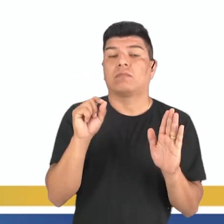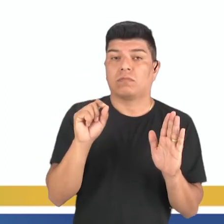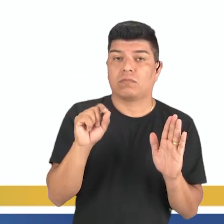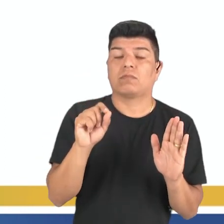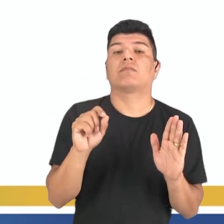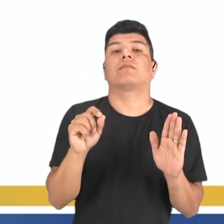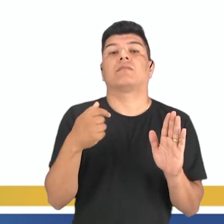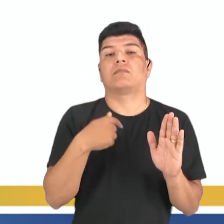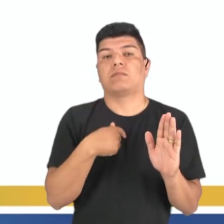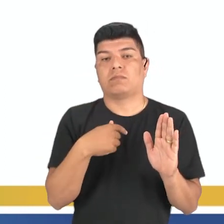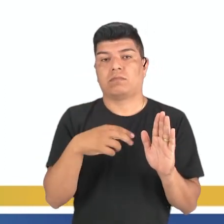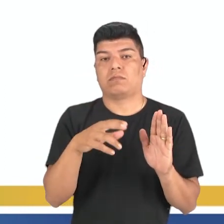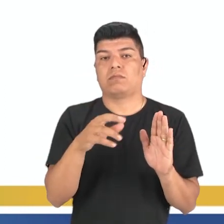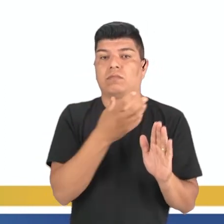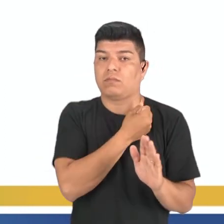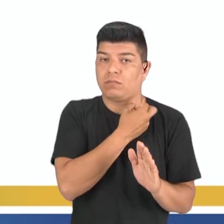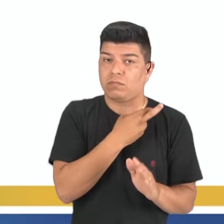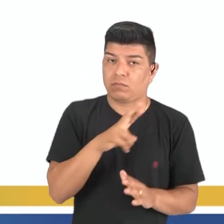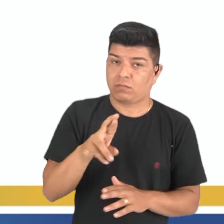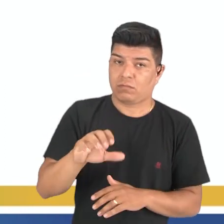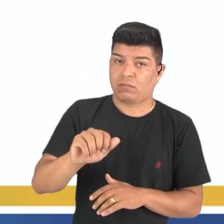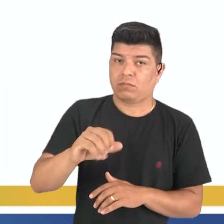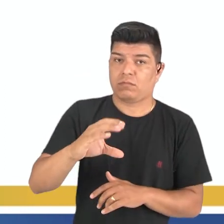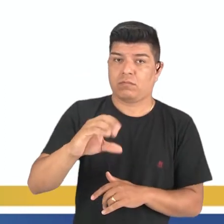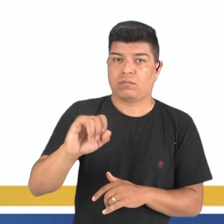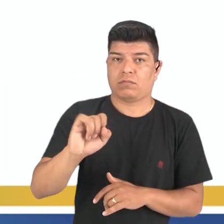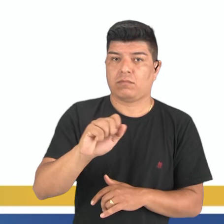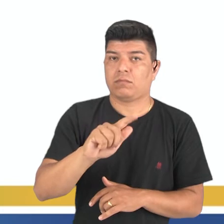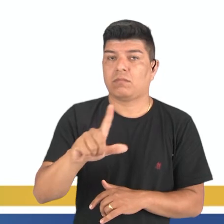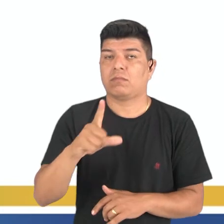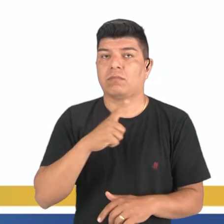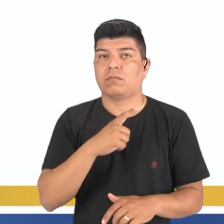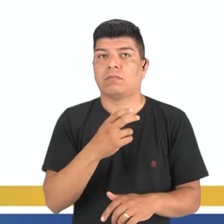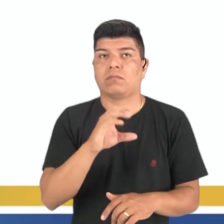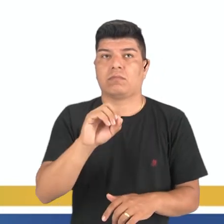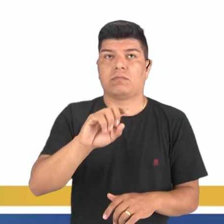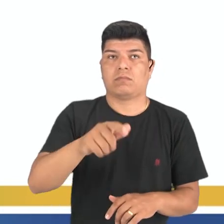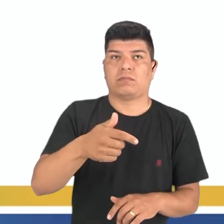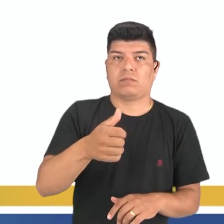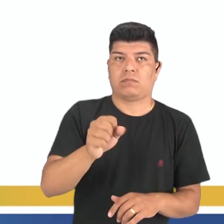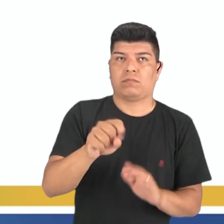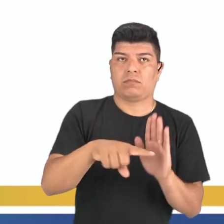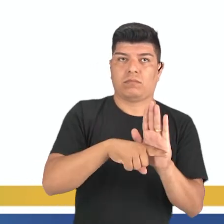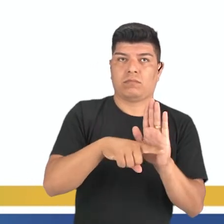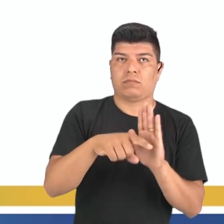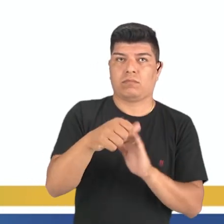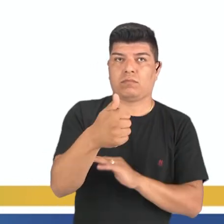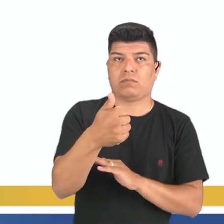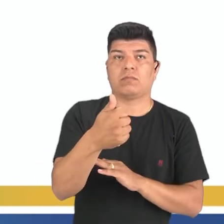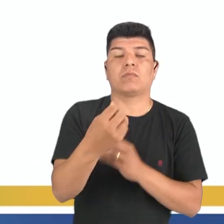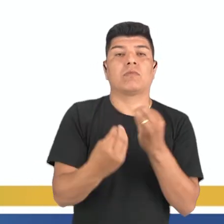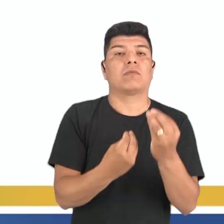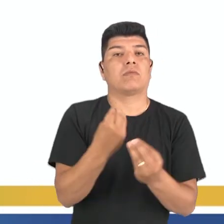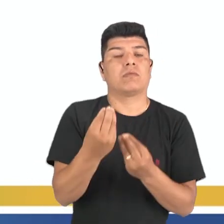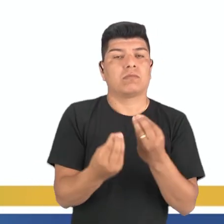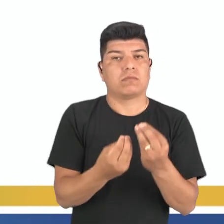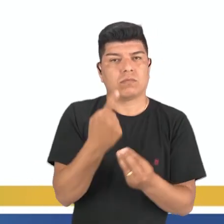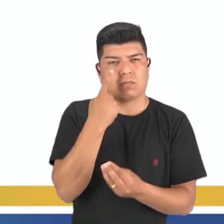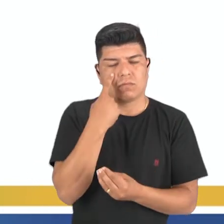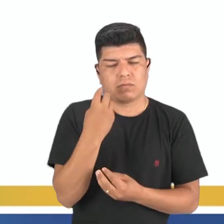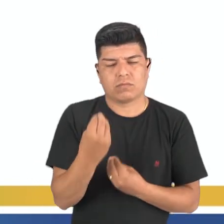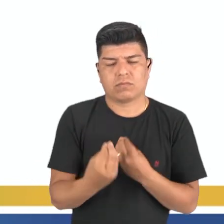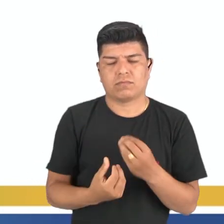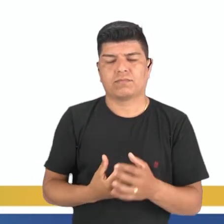também vão valer para números racionais, ok? Então, por exemplo, 0,8 menos 1. Vamos lá, como é que você faz? Você